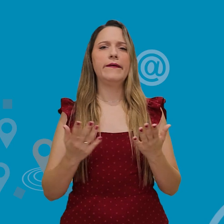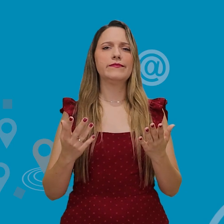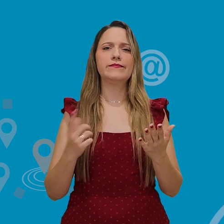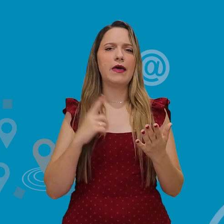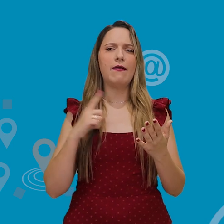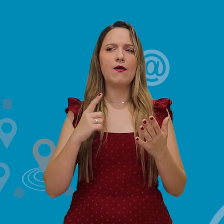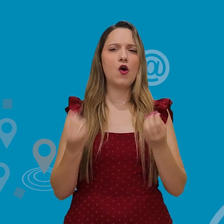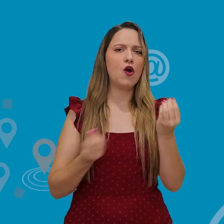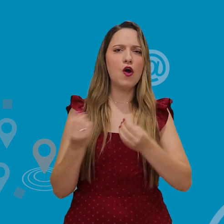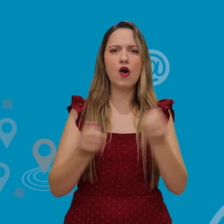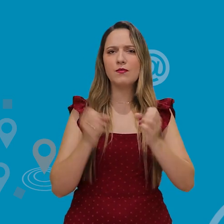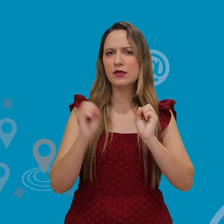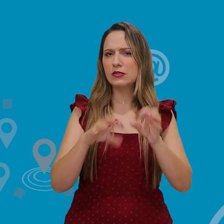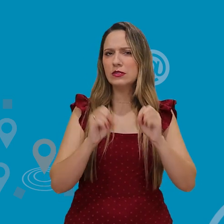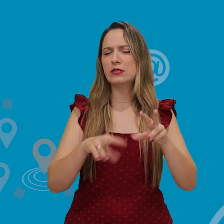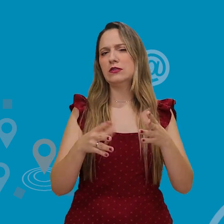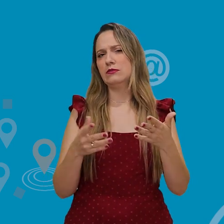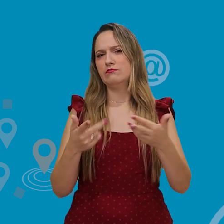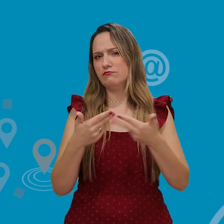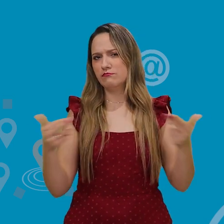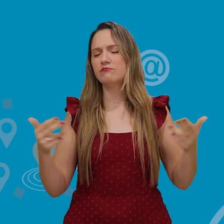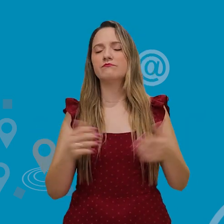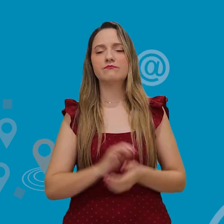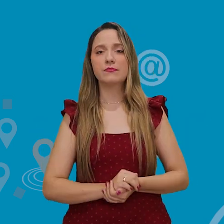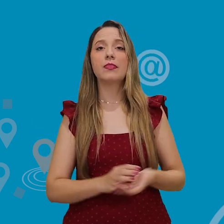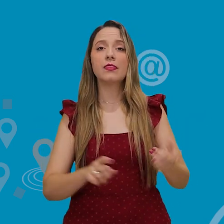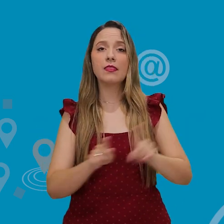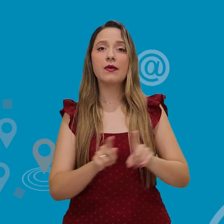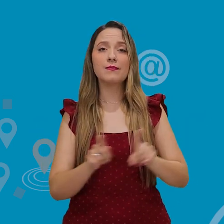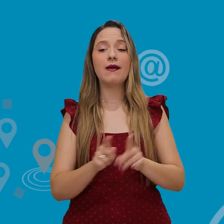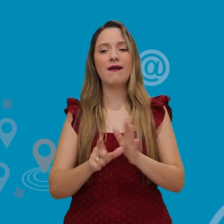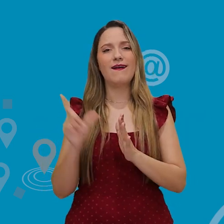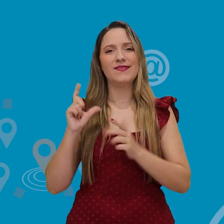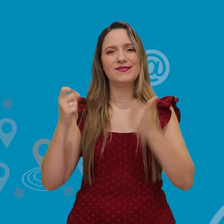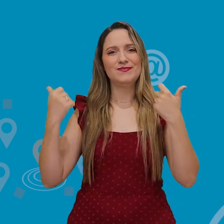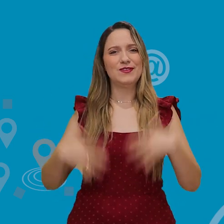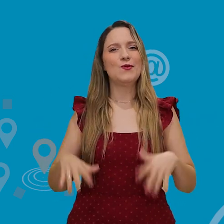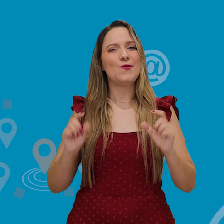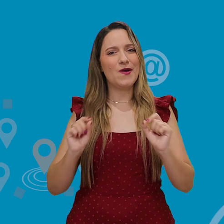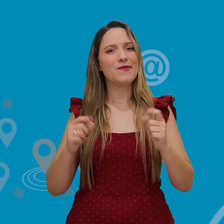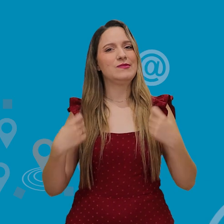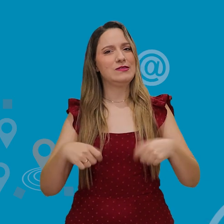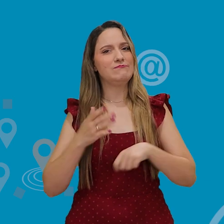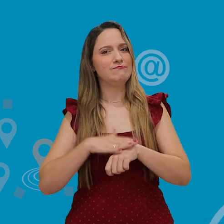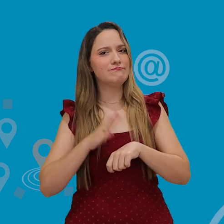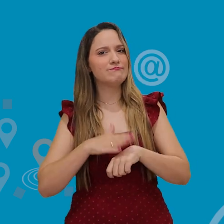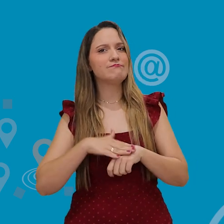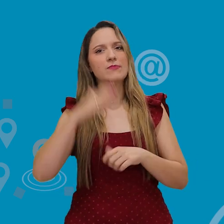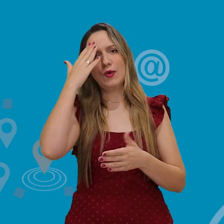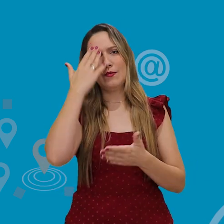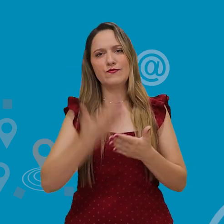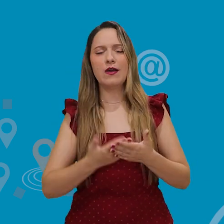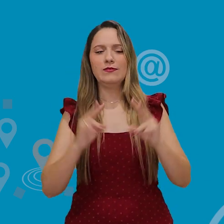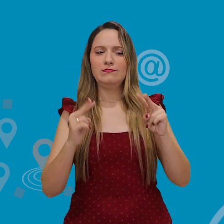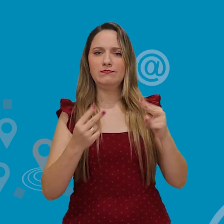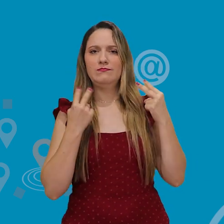em relação a alguma coisa que a gente ensina, ou mesmo, né, como a gente falou na questão anterior, na confiança